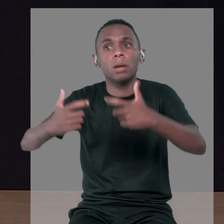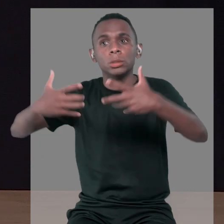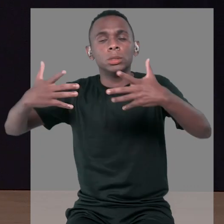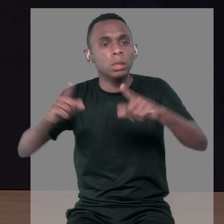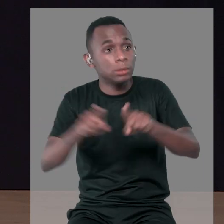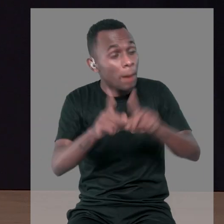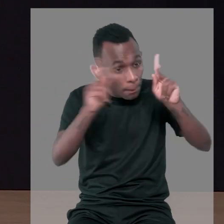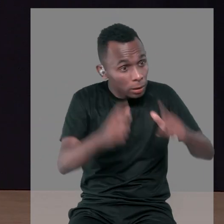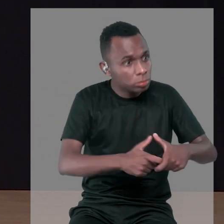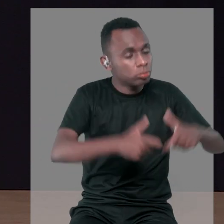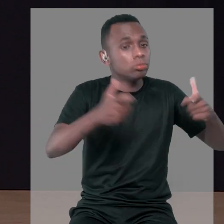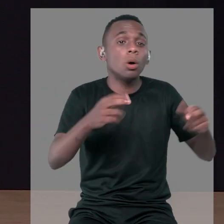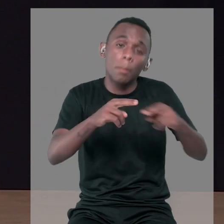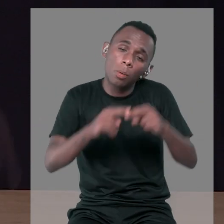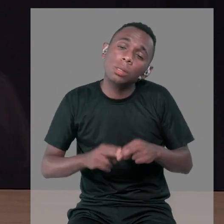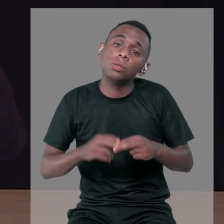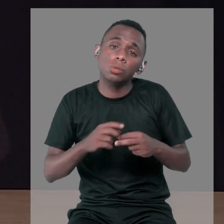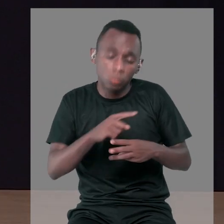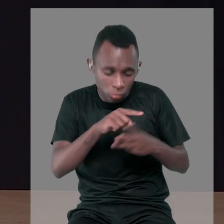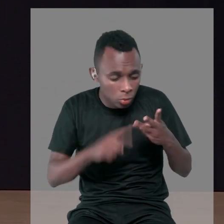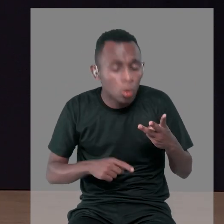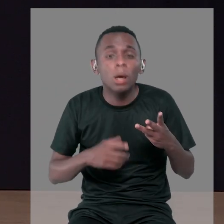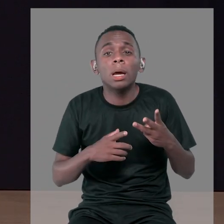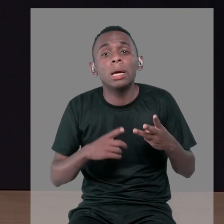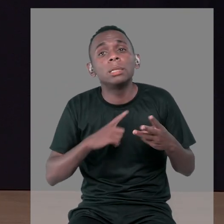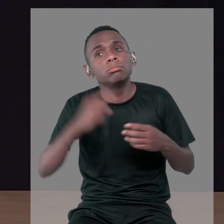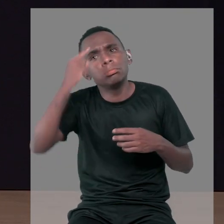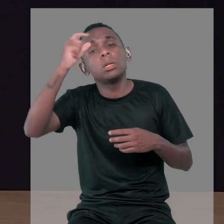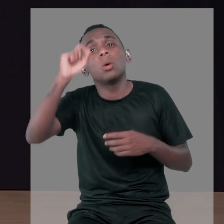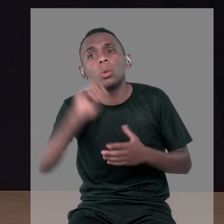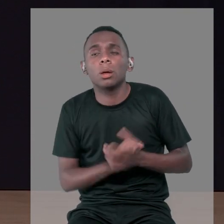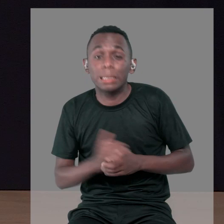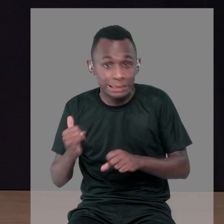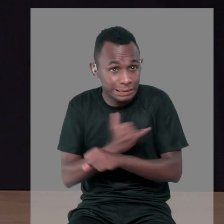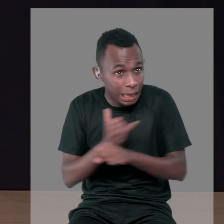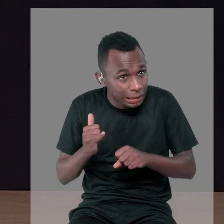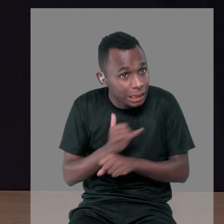via tão bem essa ideia de que, do ponto de vista estratégico, a gente visa a paz.